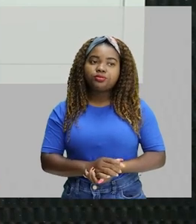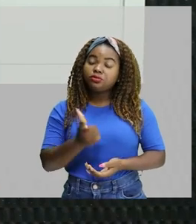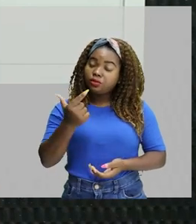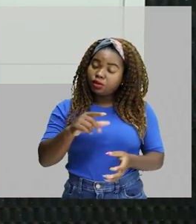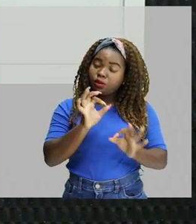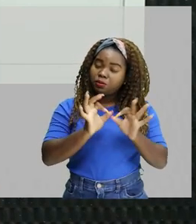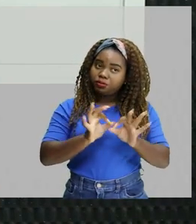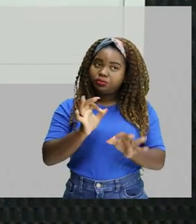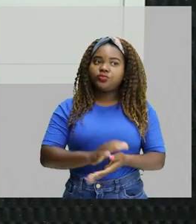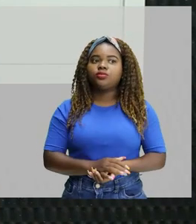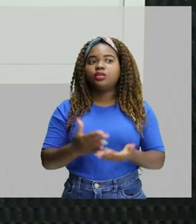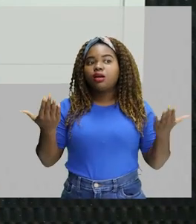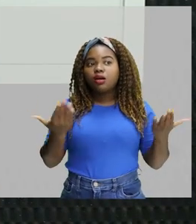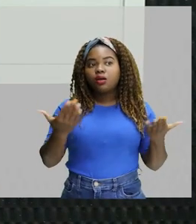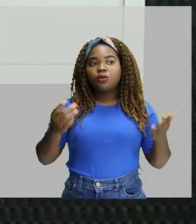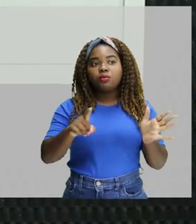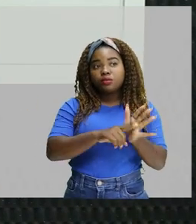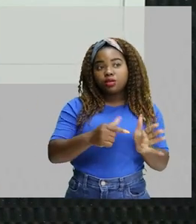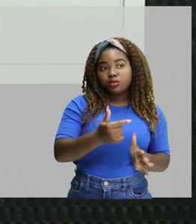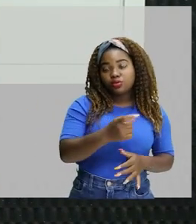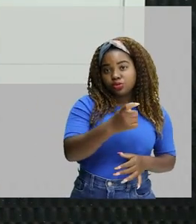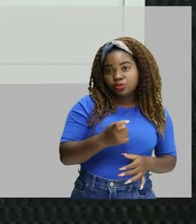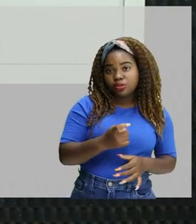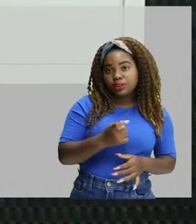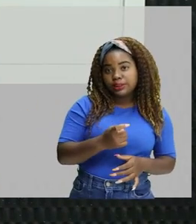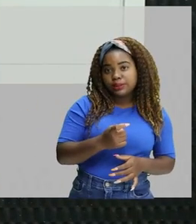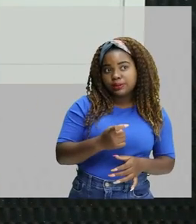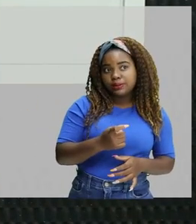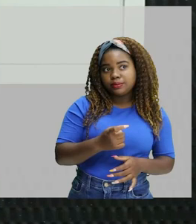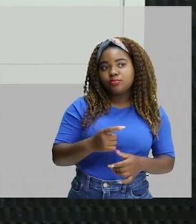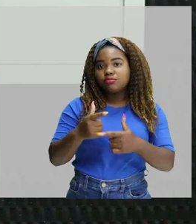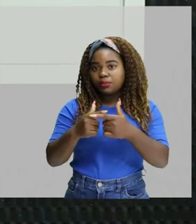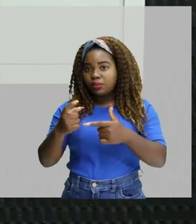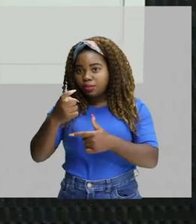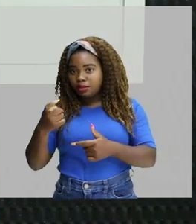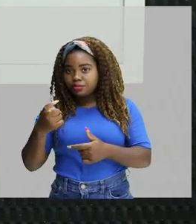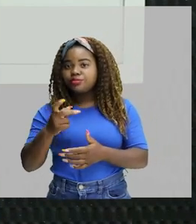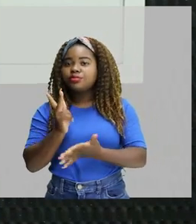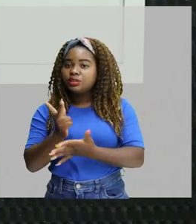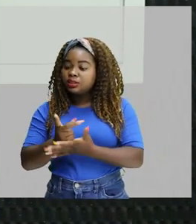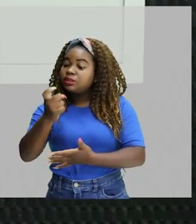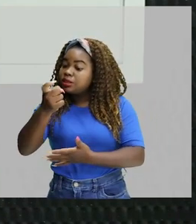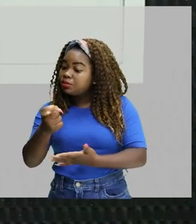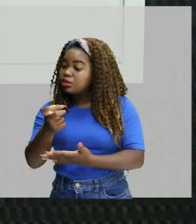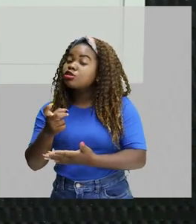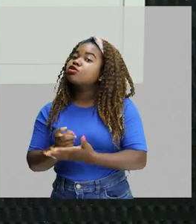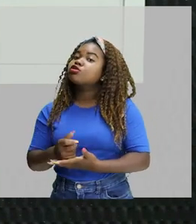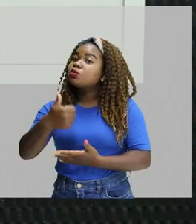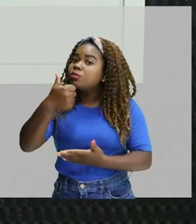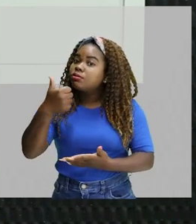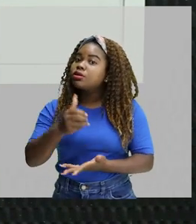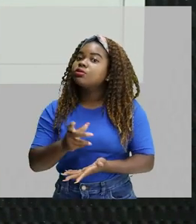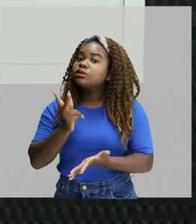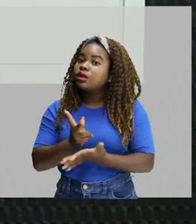divisão fazer a divisão agora ó esse carinha aqui pelo sempre por esse x aqui sempre somente